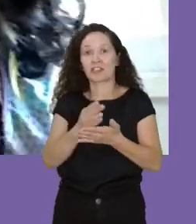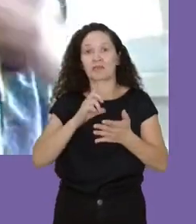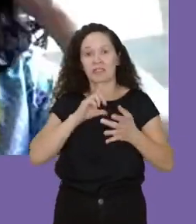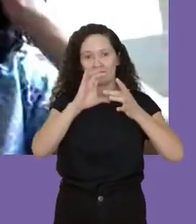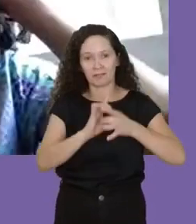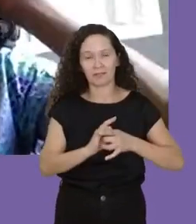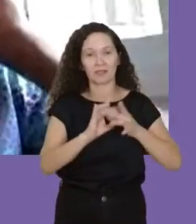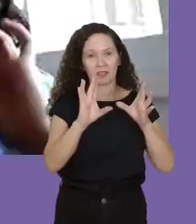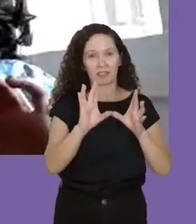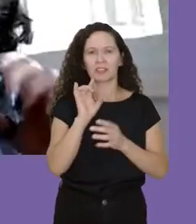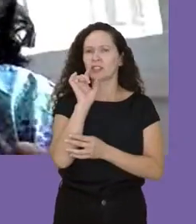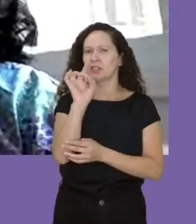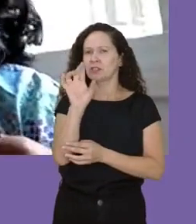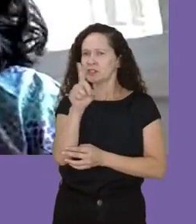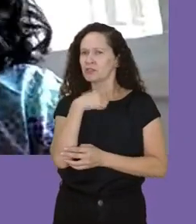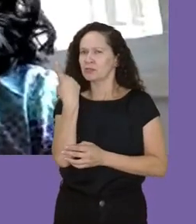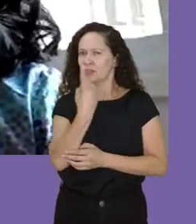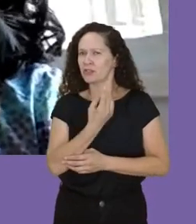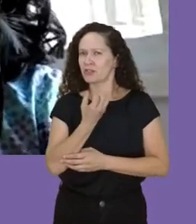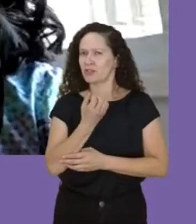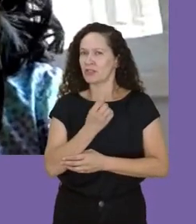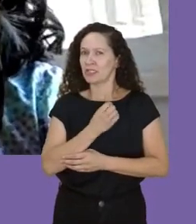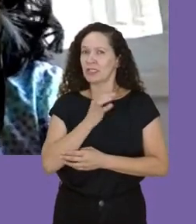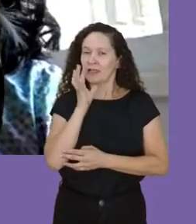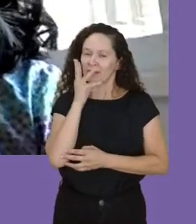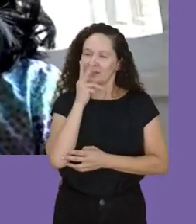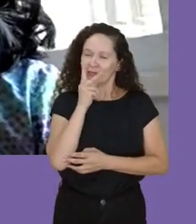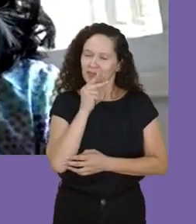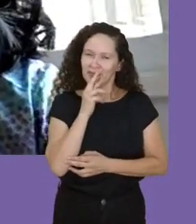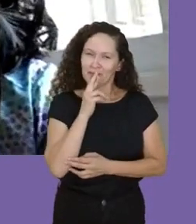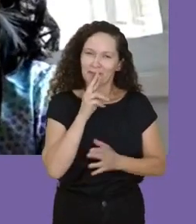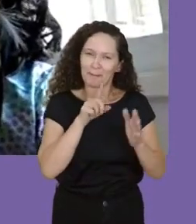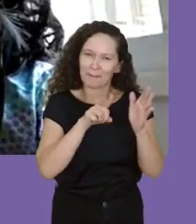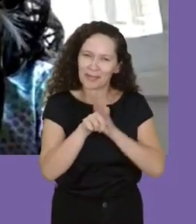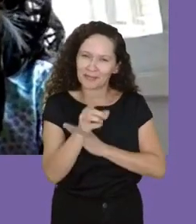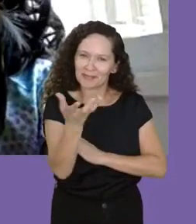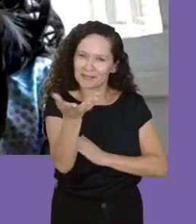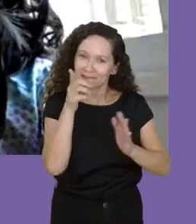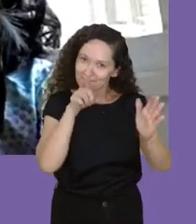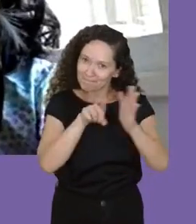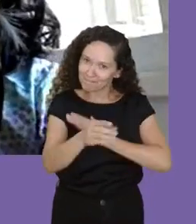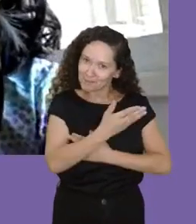Mas, enfim, só para que eu me alonguei um pouquinho, mas só porque eu queria perguntar,